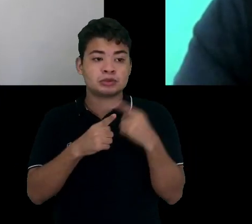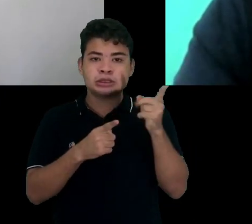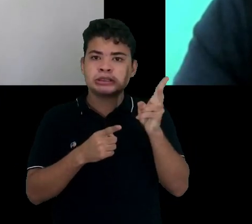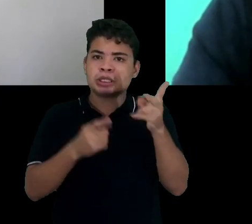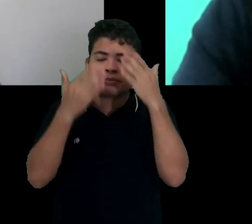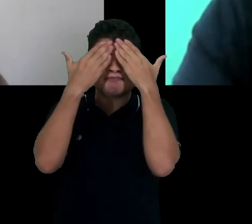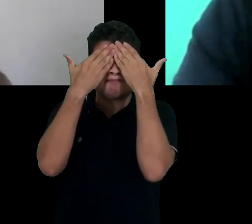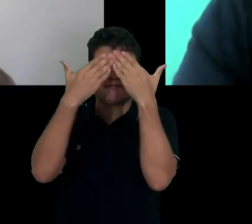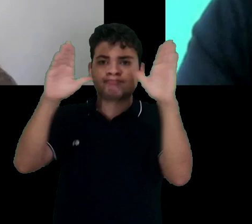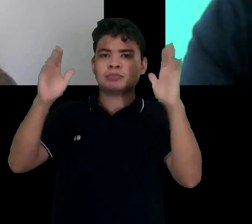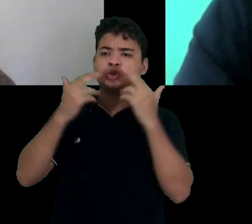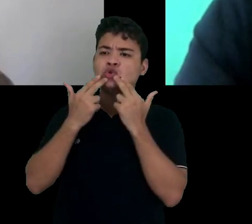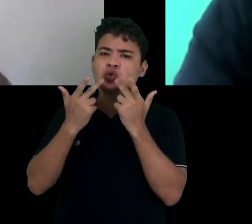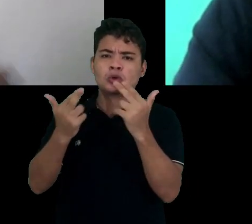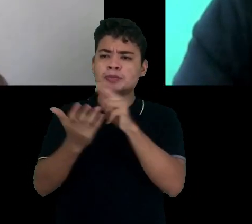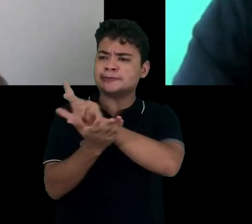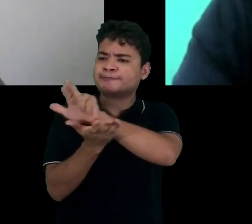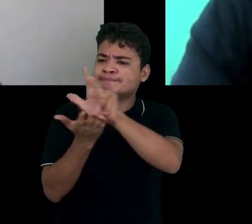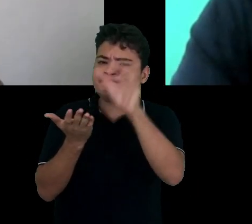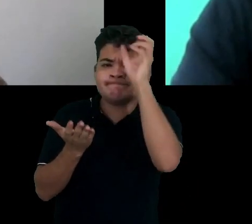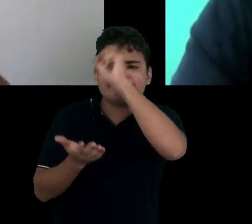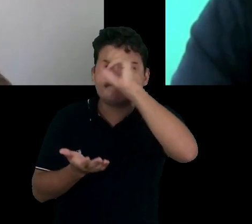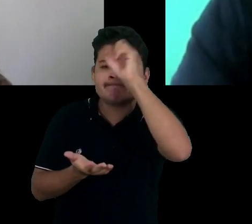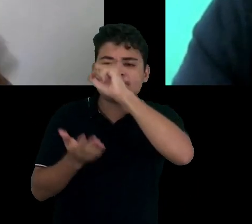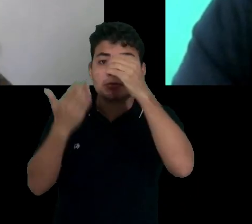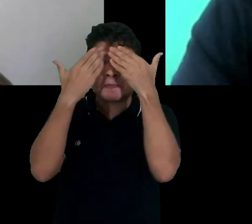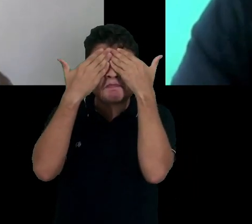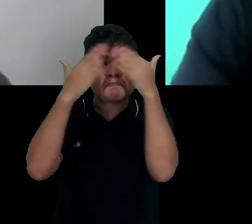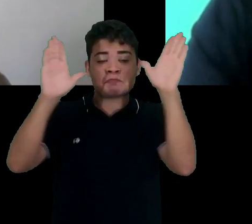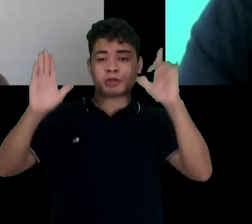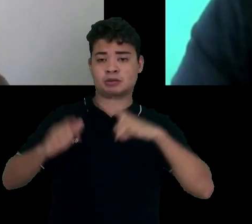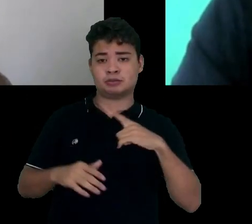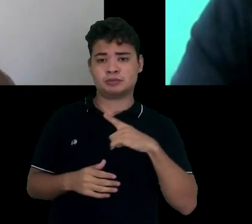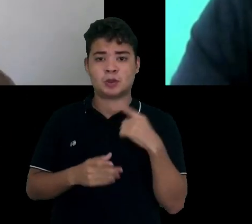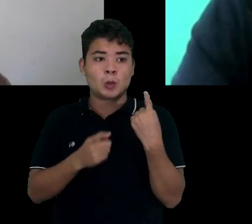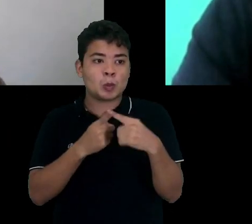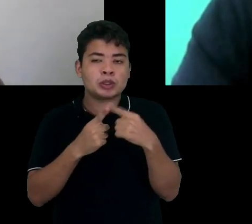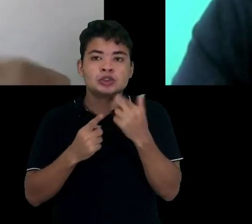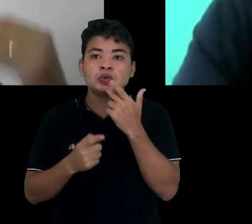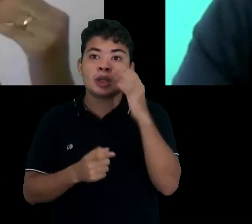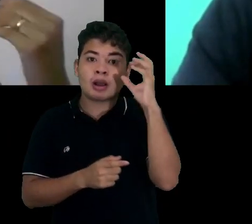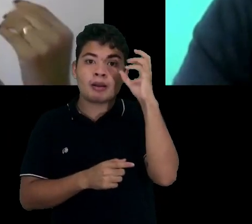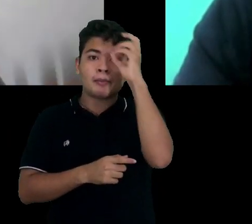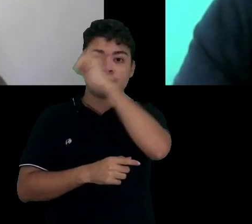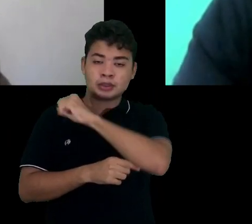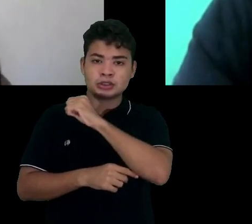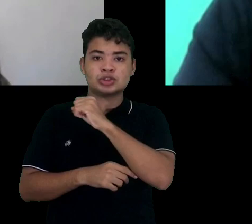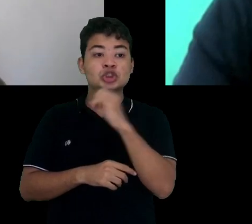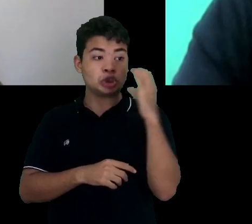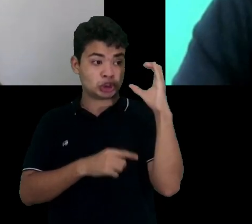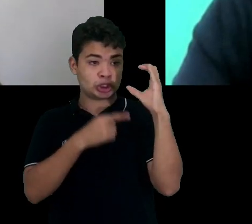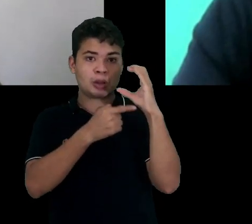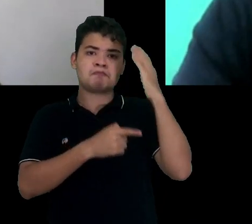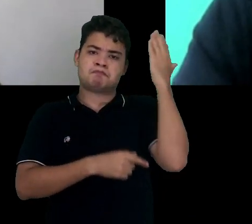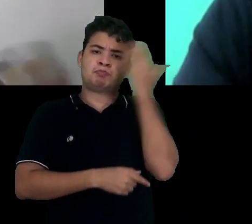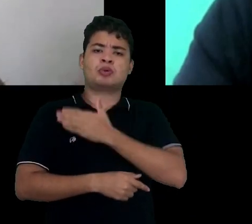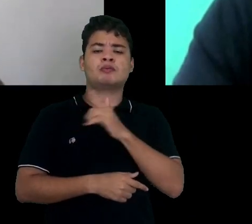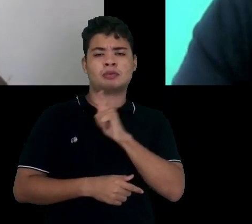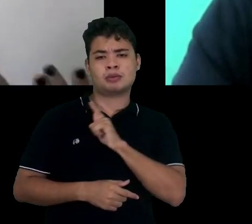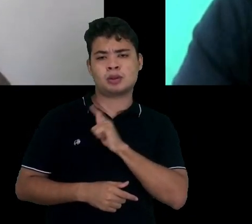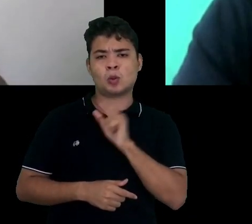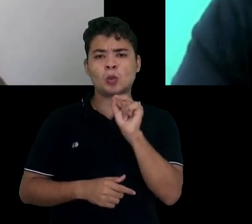sempre manteve a mente aberta para vários idiomas, né? Não apenas um ou outro. Porque quando a gente aprende o idioma, isso é